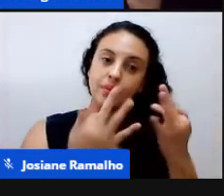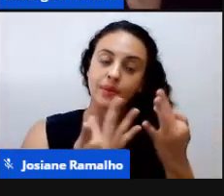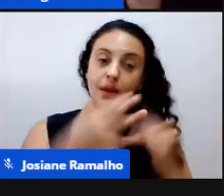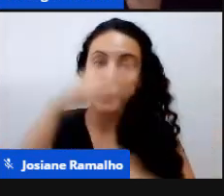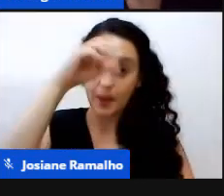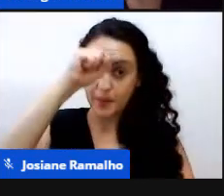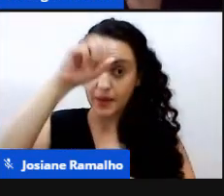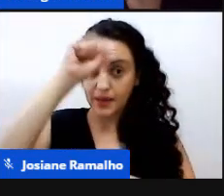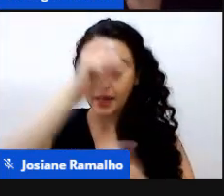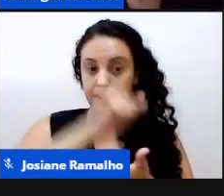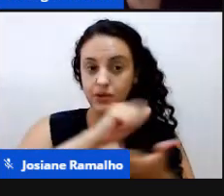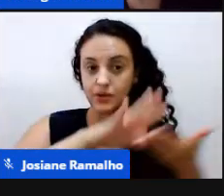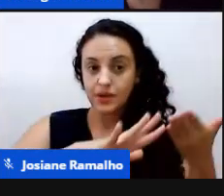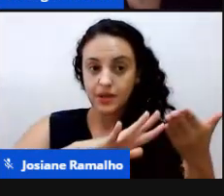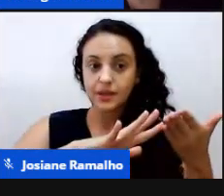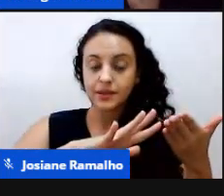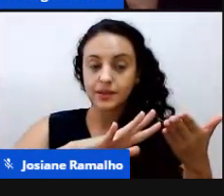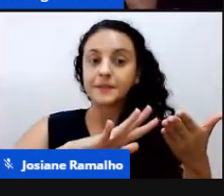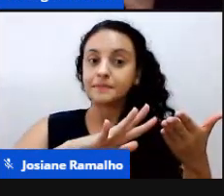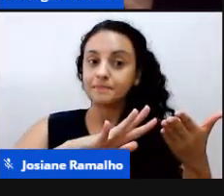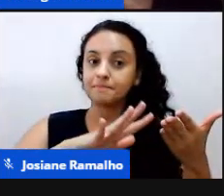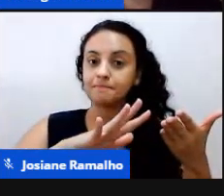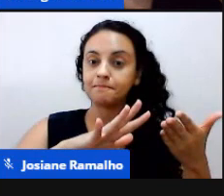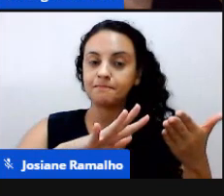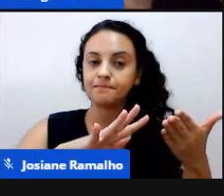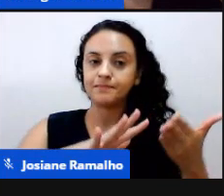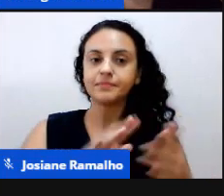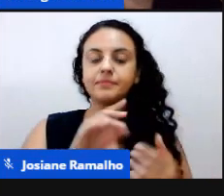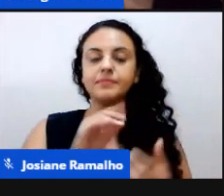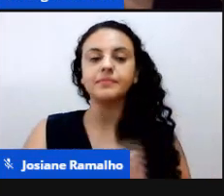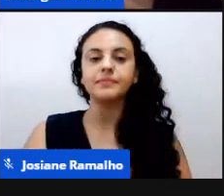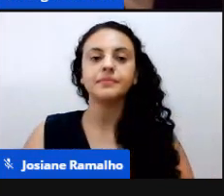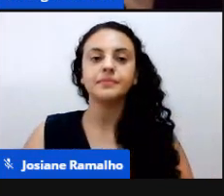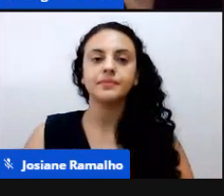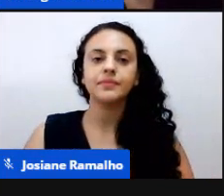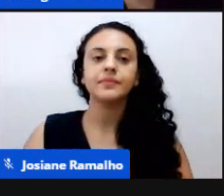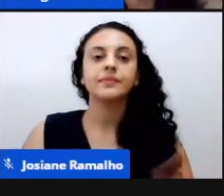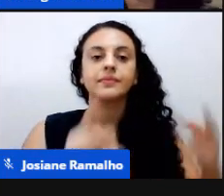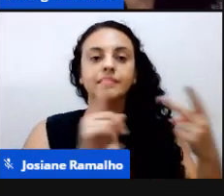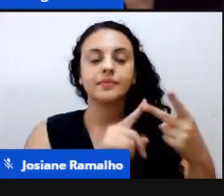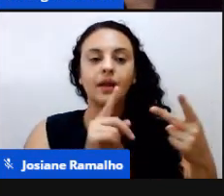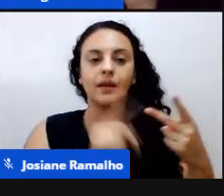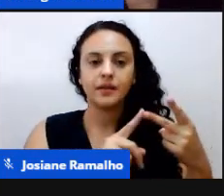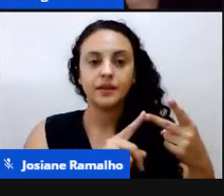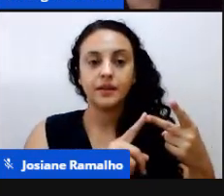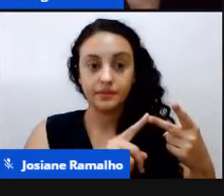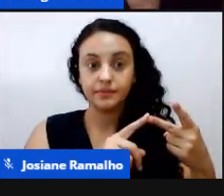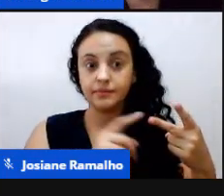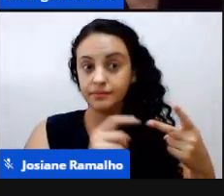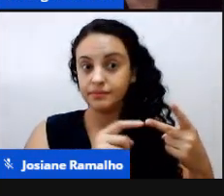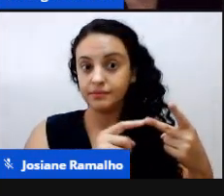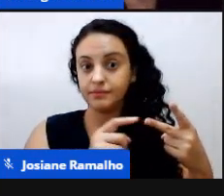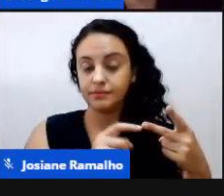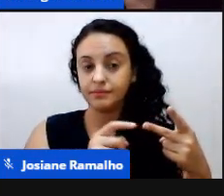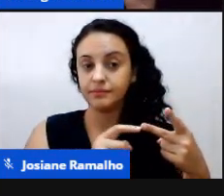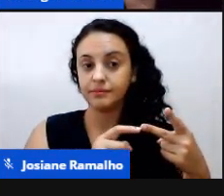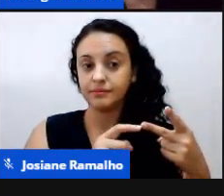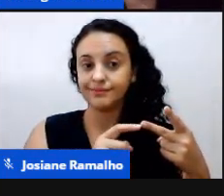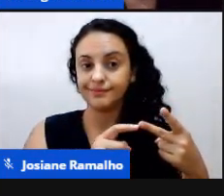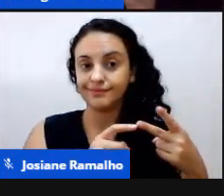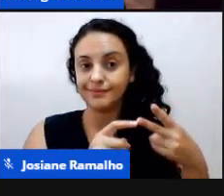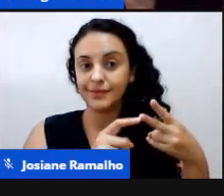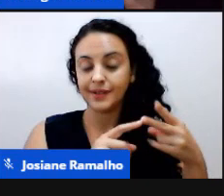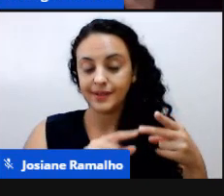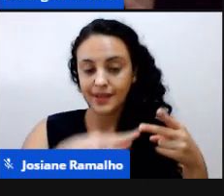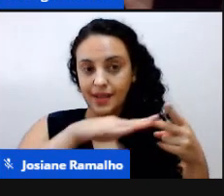aprender as atividades, né? E os objetos de conhecimento? Os nossos objetos de conhecimento dentro da